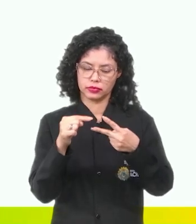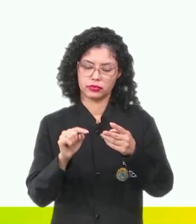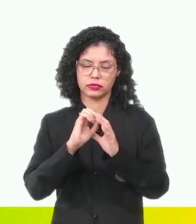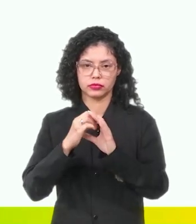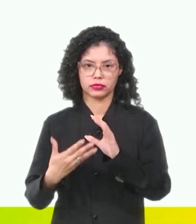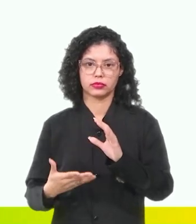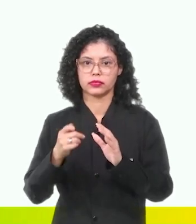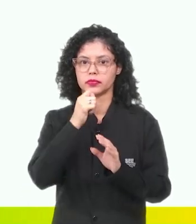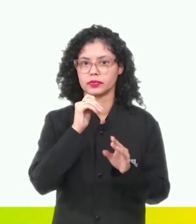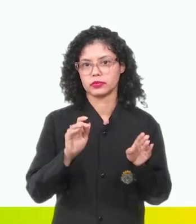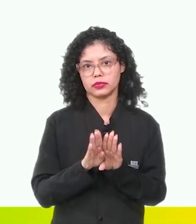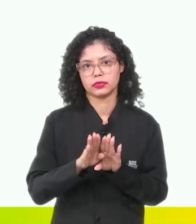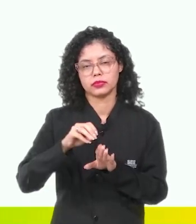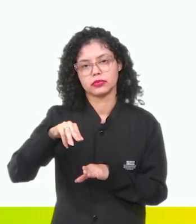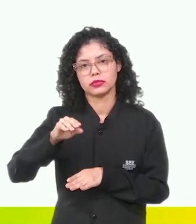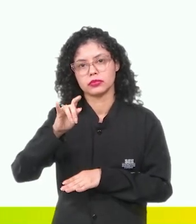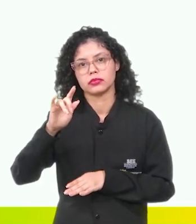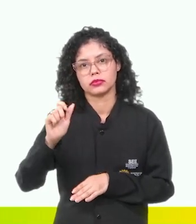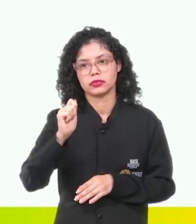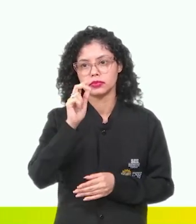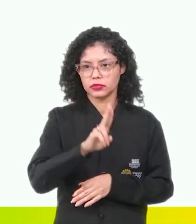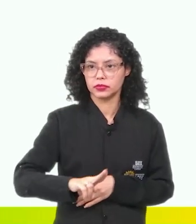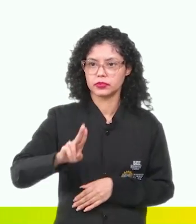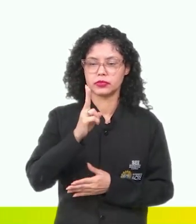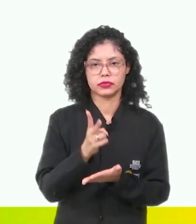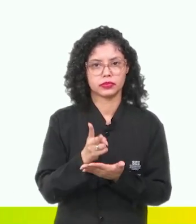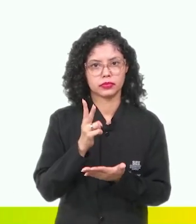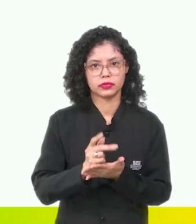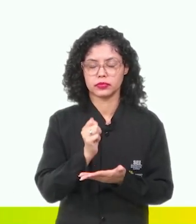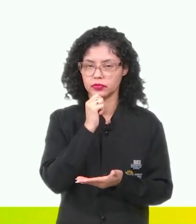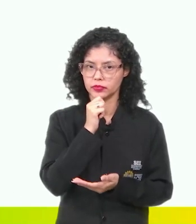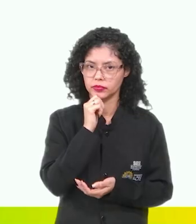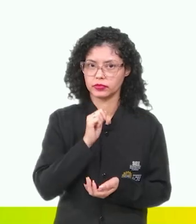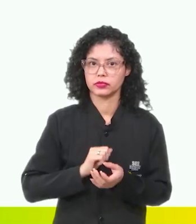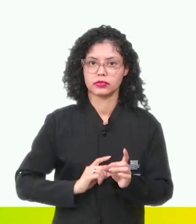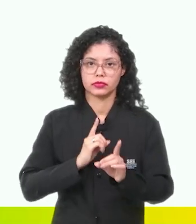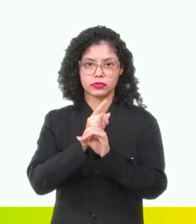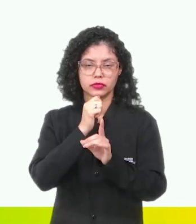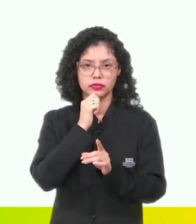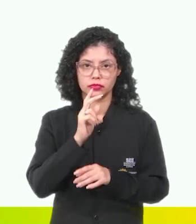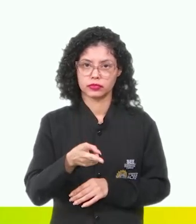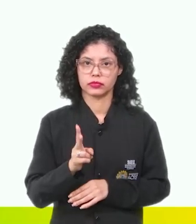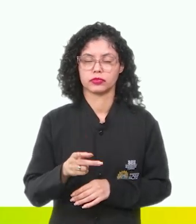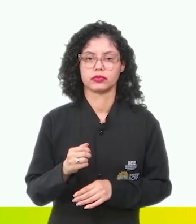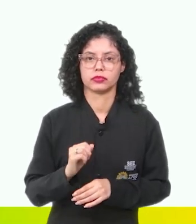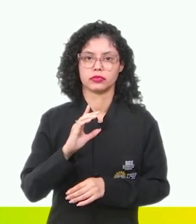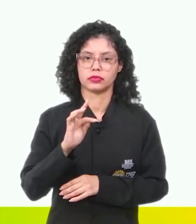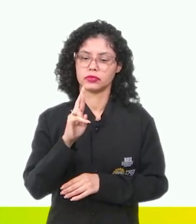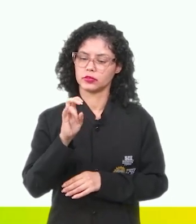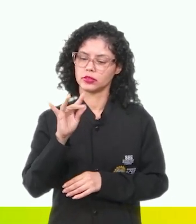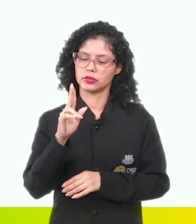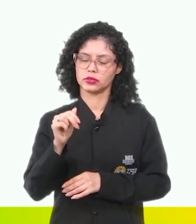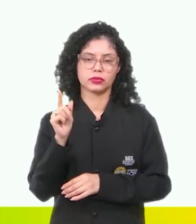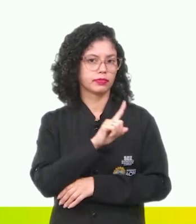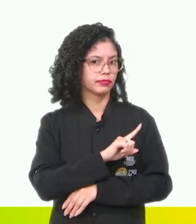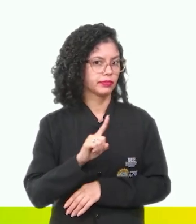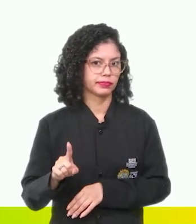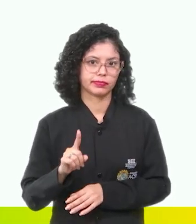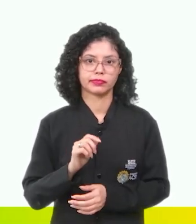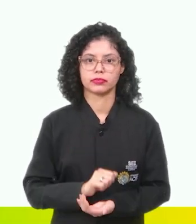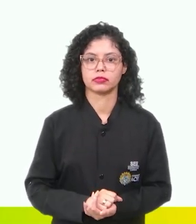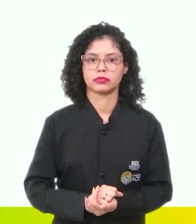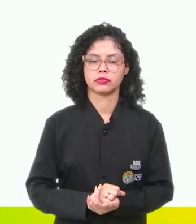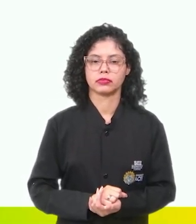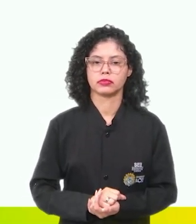características das ervilhas, Mendel sempre utilizou genes que estavam localizados no mesmo cromossomo. Não, pessoal,